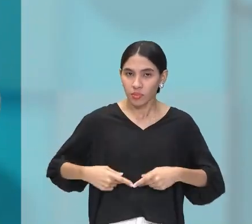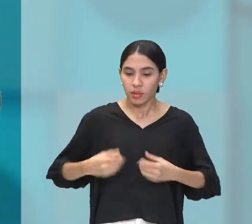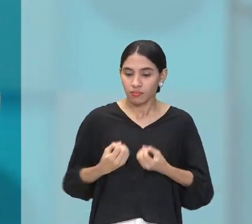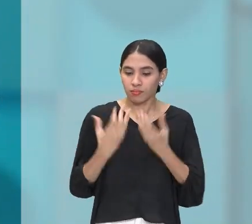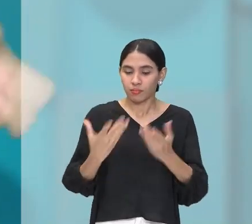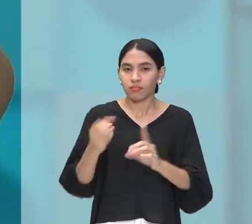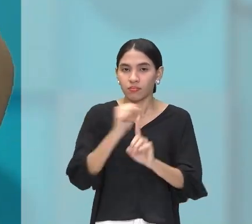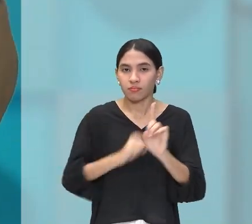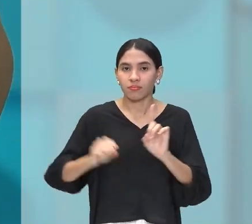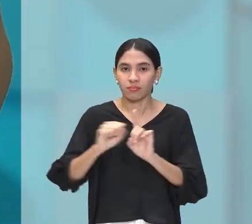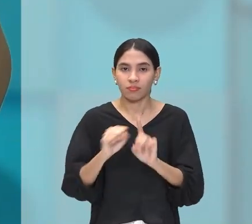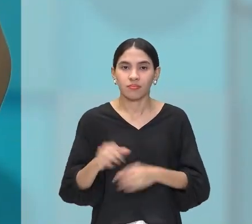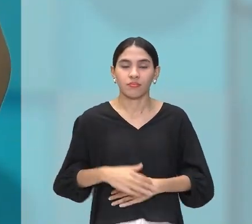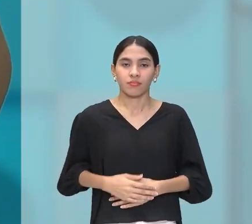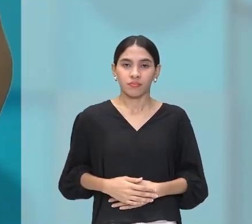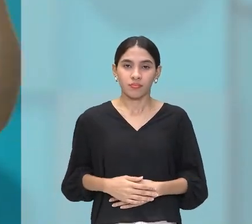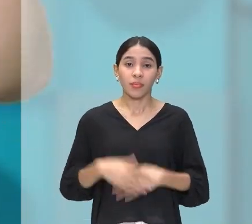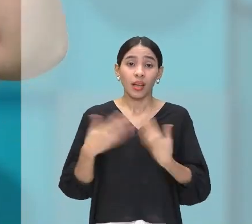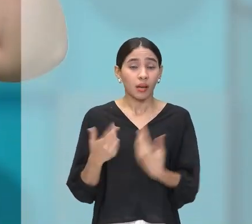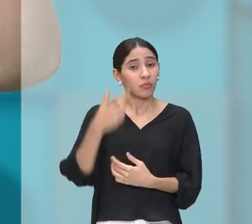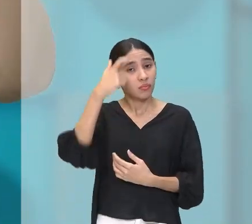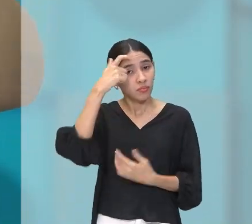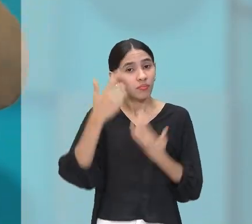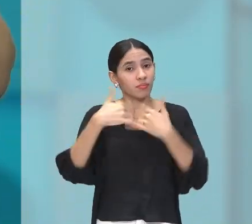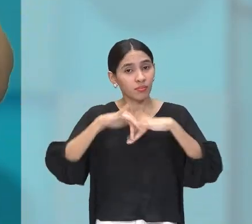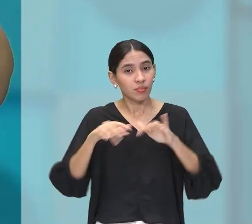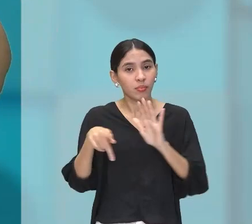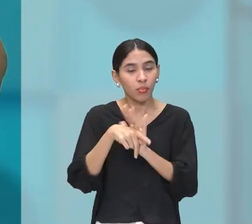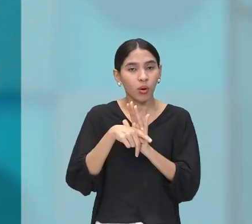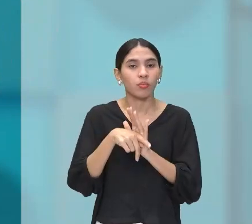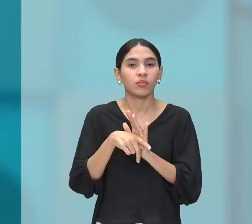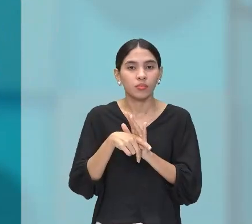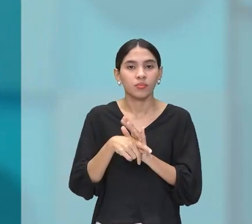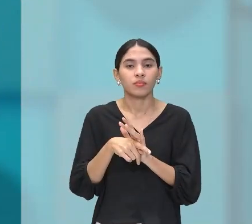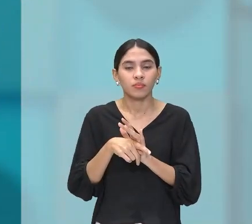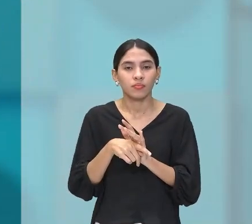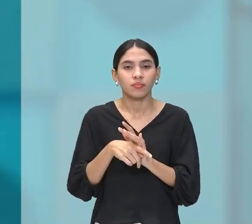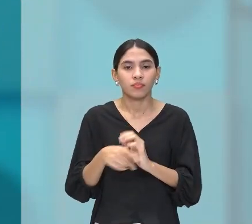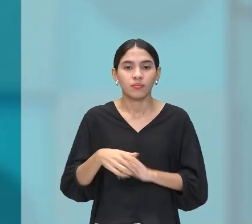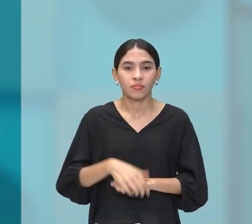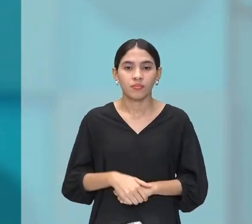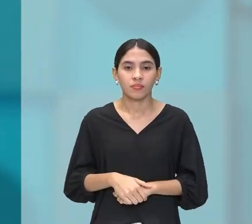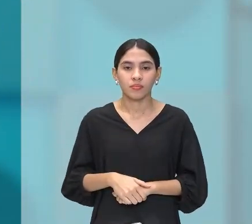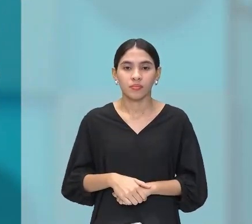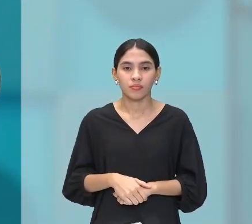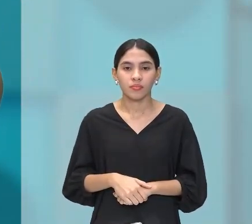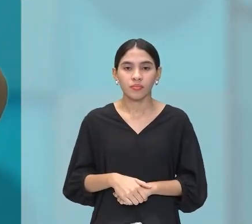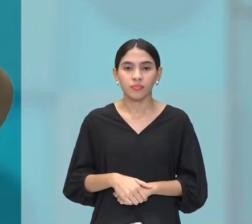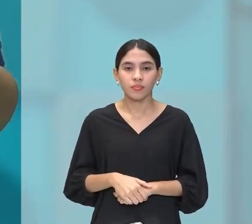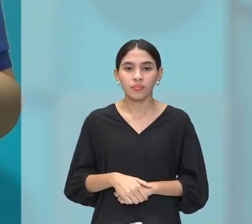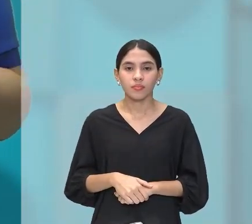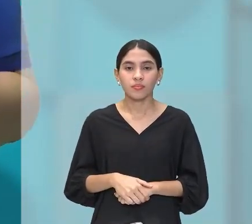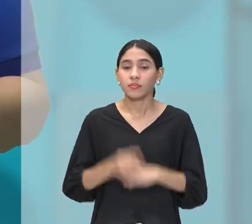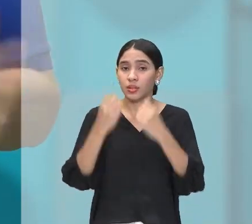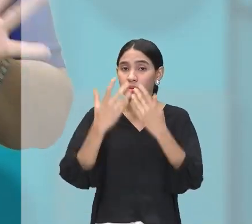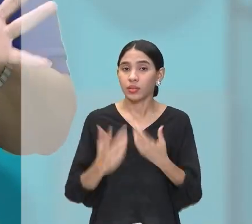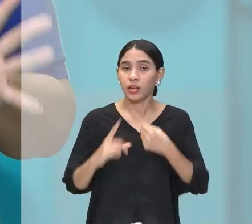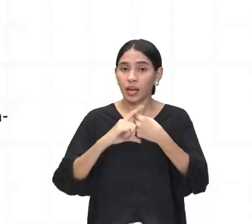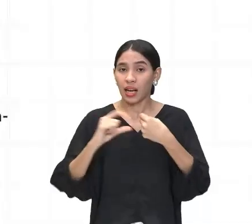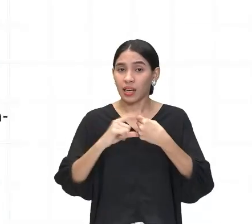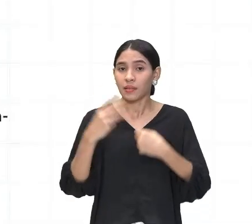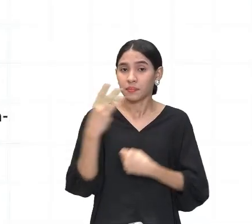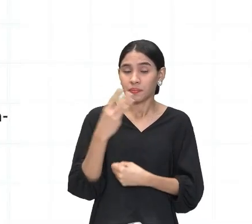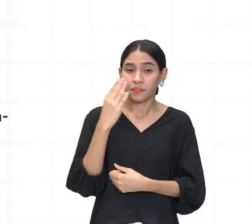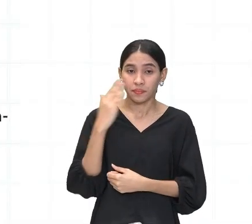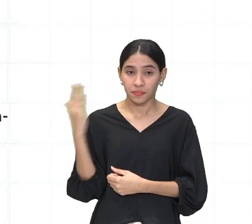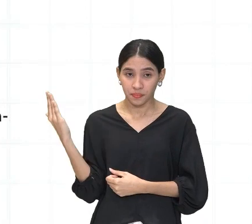para a sociedade. Então, é este o entendimento a partir do qual esta lei trabalha, né? O que diz o 3º artigo do ECA? Olhem